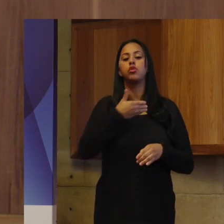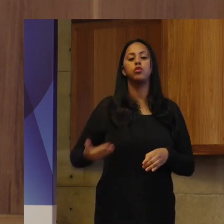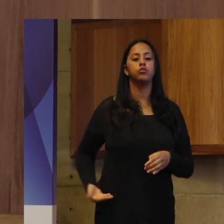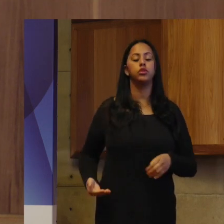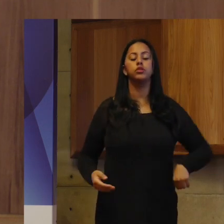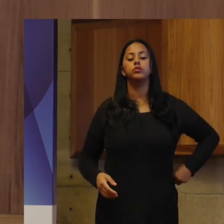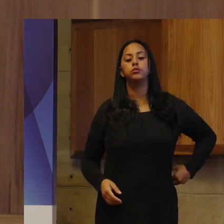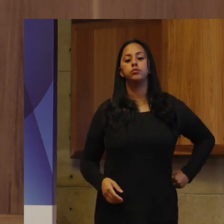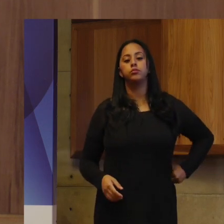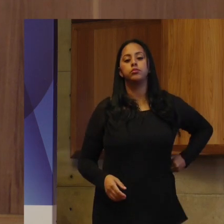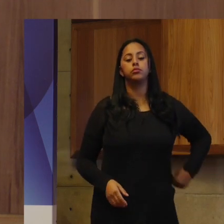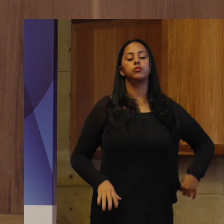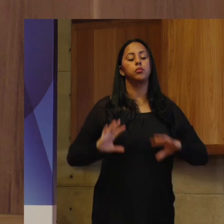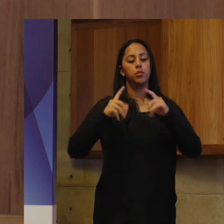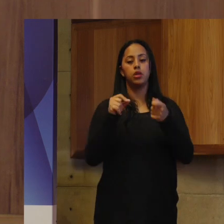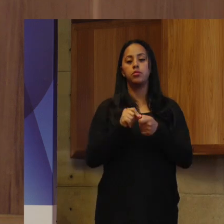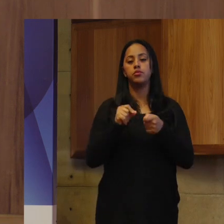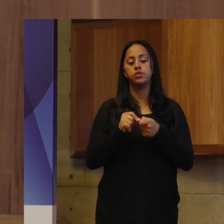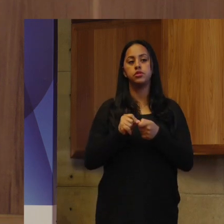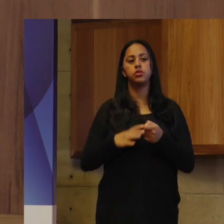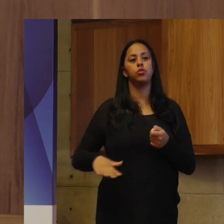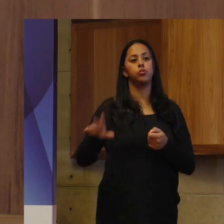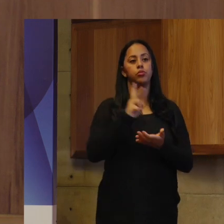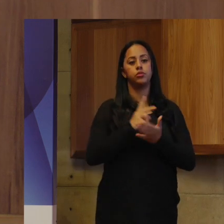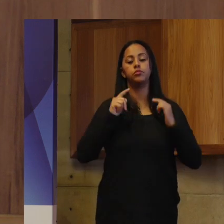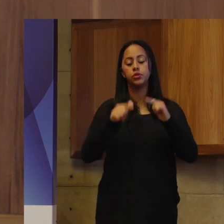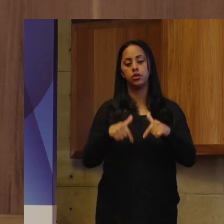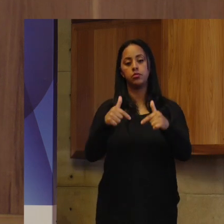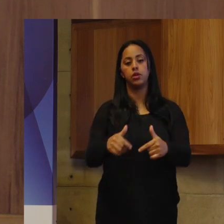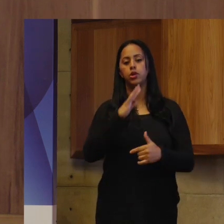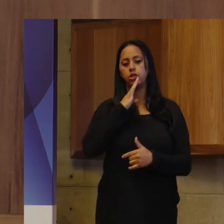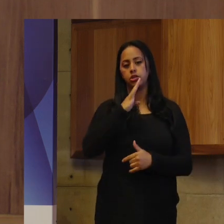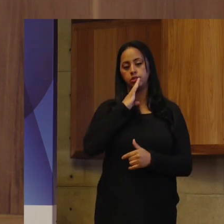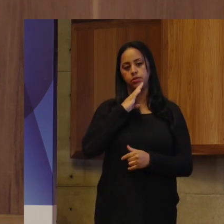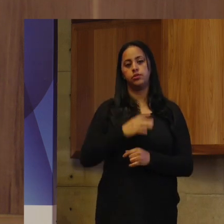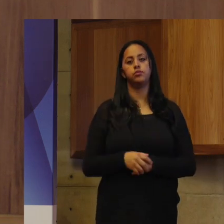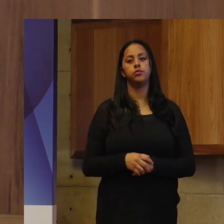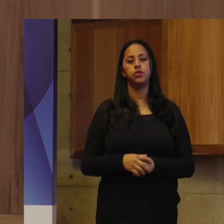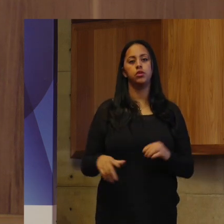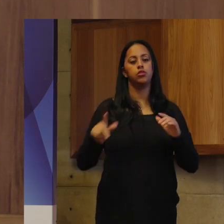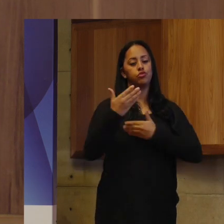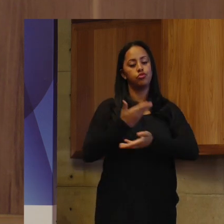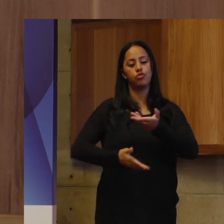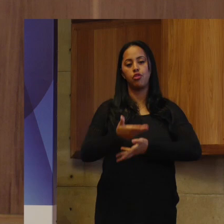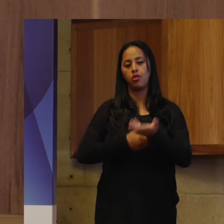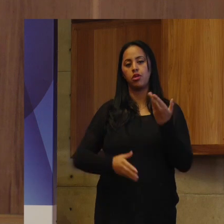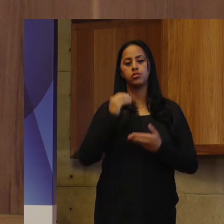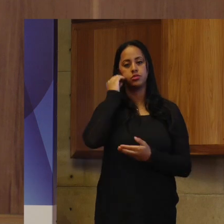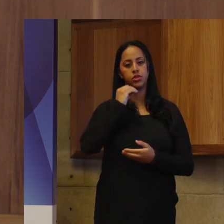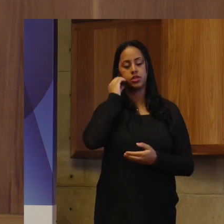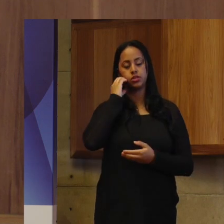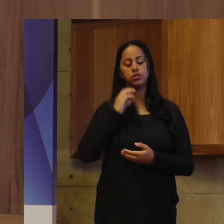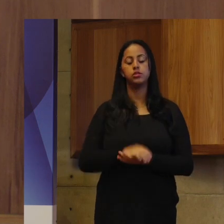diplomatas, para fomentar o conhecimento e a troca de experiência em diplomacia